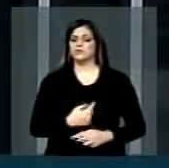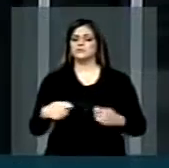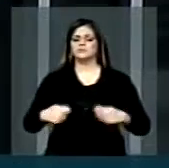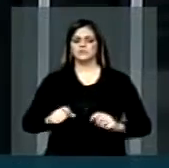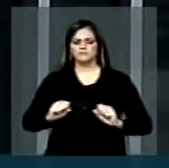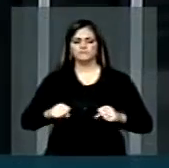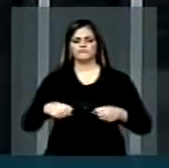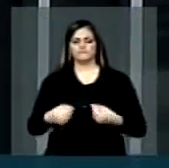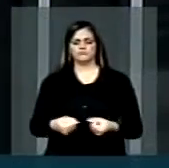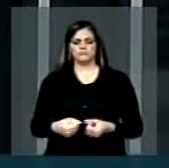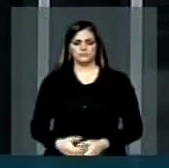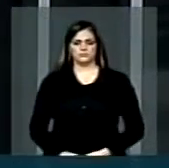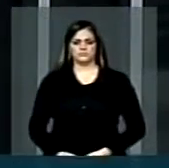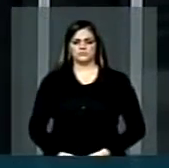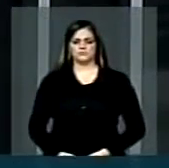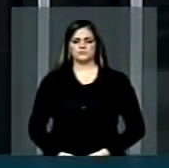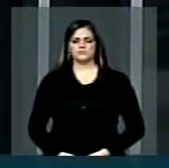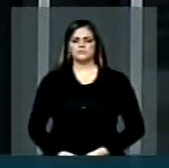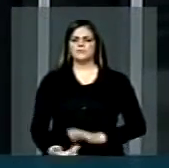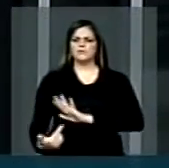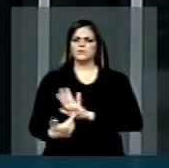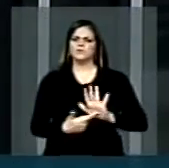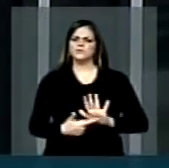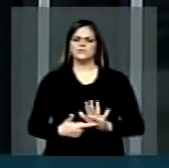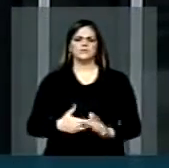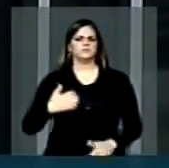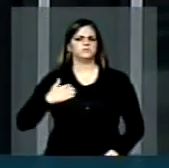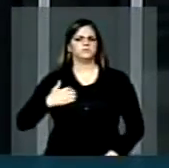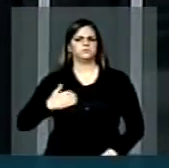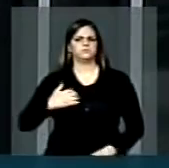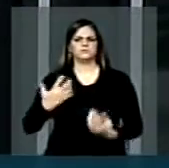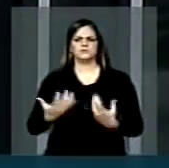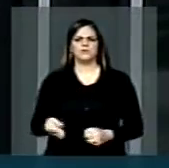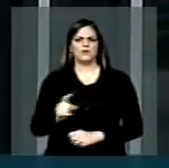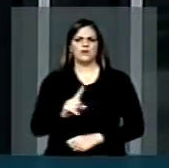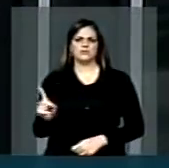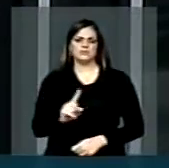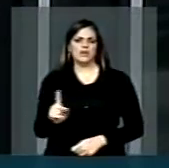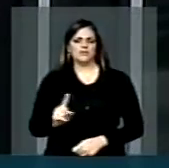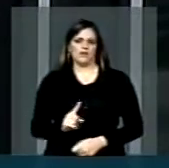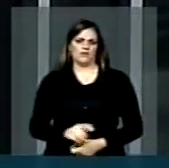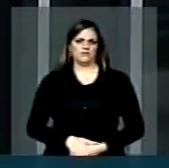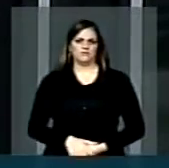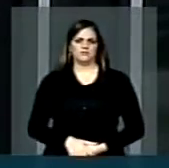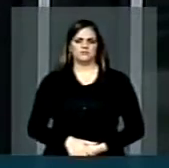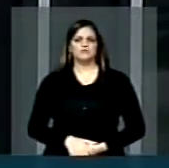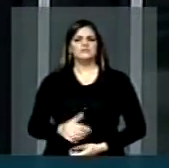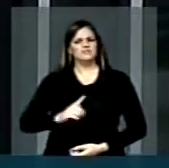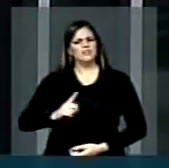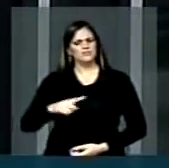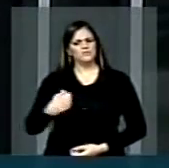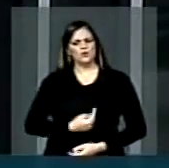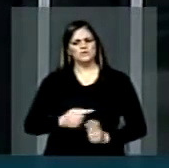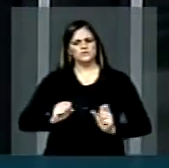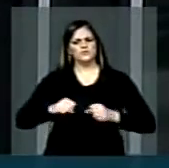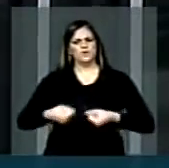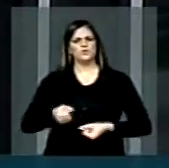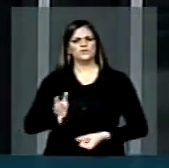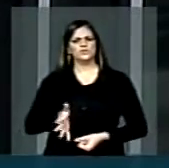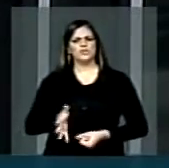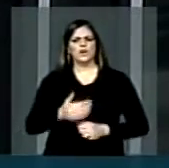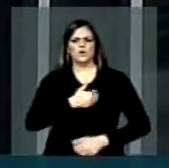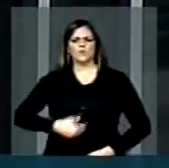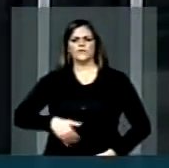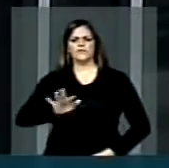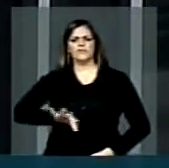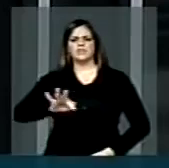a nossa indignação perante essas chagas que, infelizmente, ainda, por mais esforços que venhamos a ter, por mais esforços que o